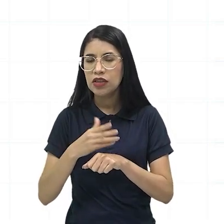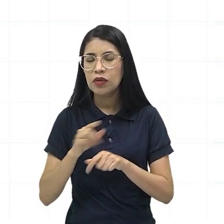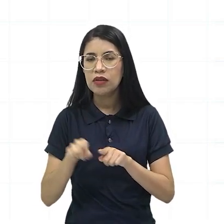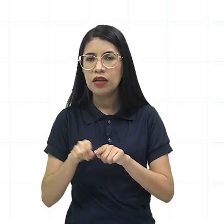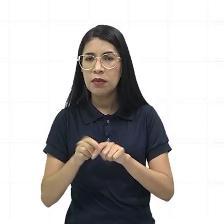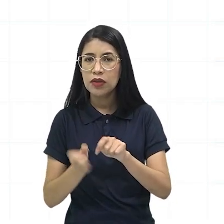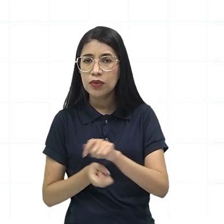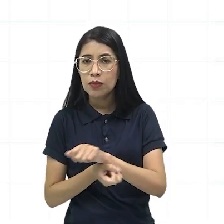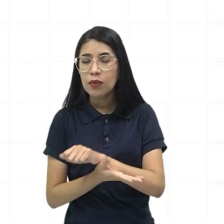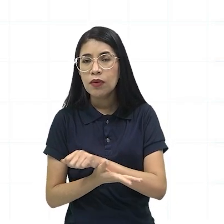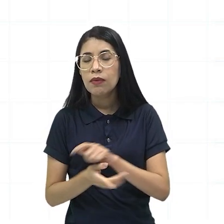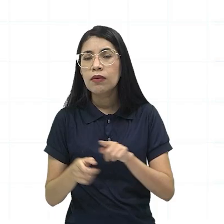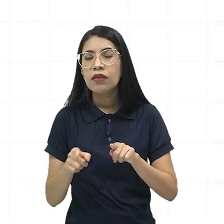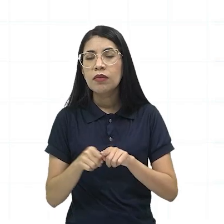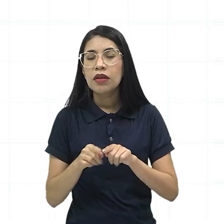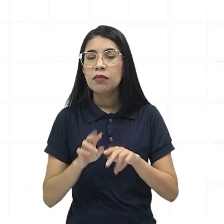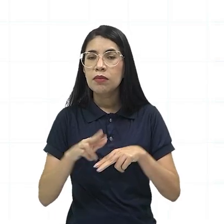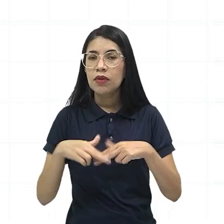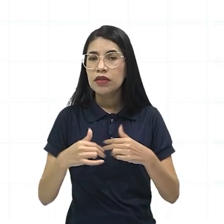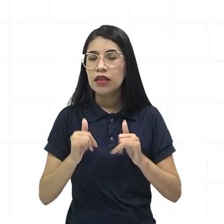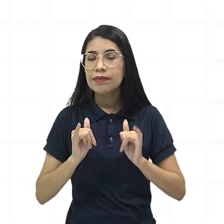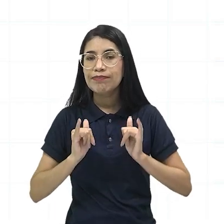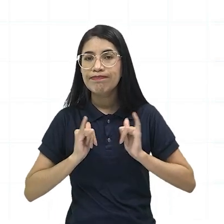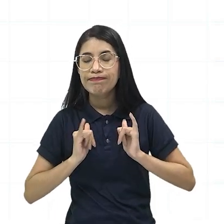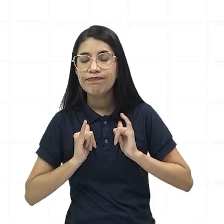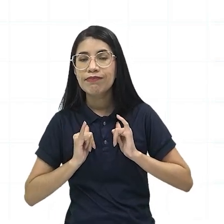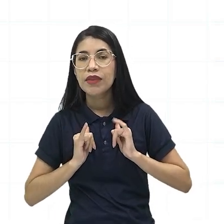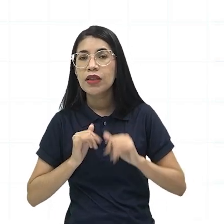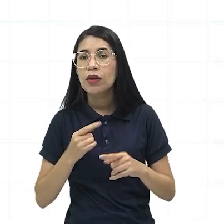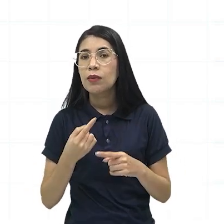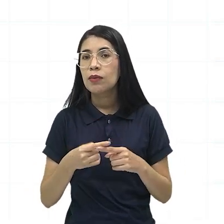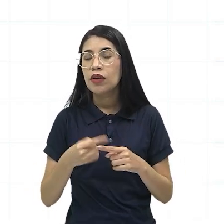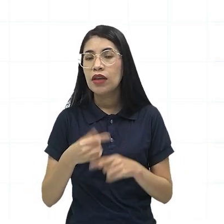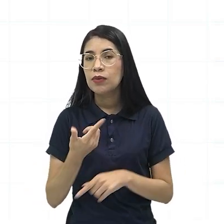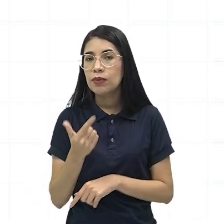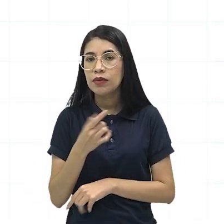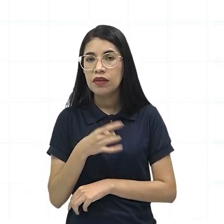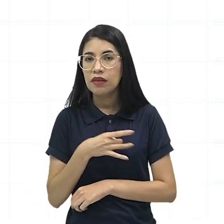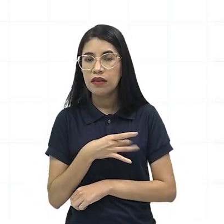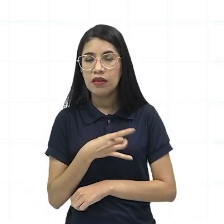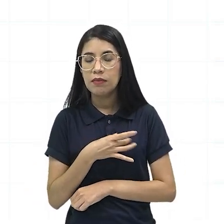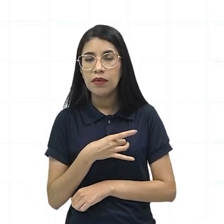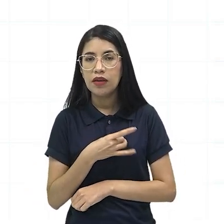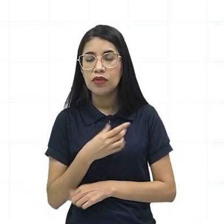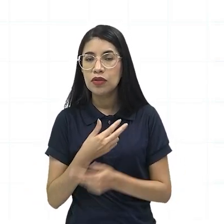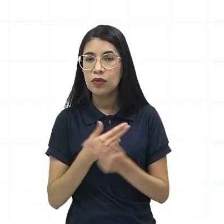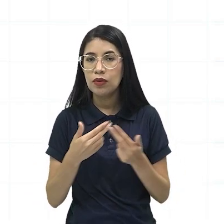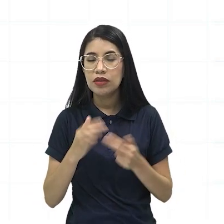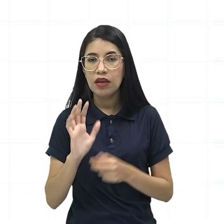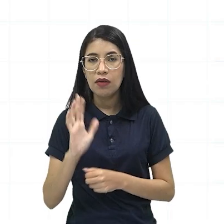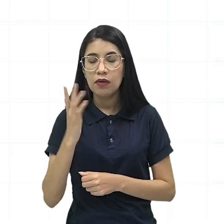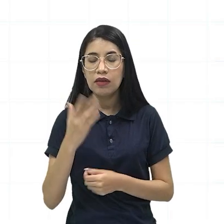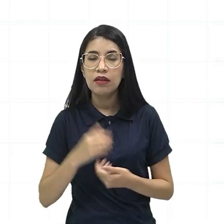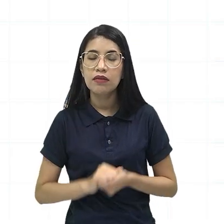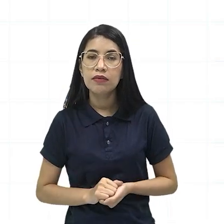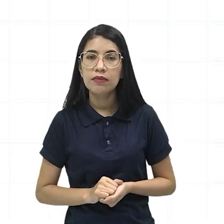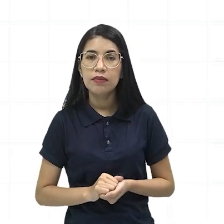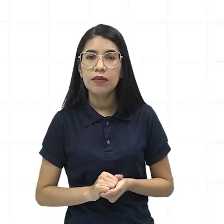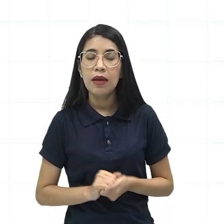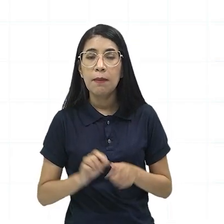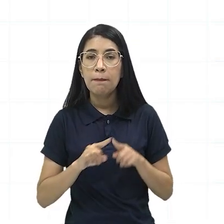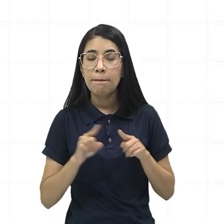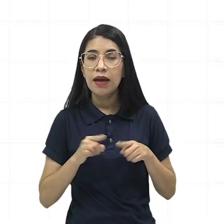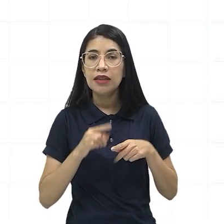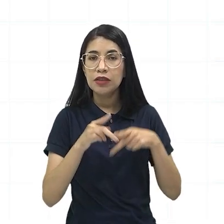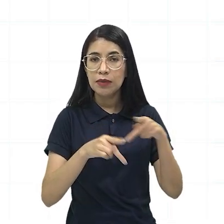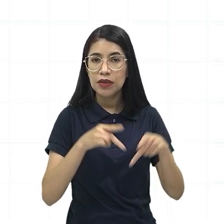por isso eles são acomodados. Por quê? Porque eles não têm o medo. Eles não têm esse sentimento de urgência que os chilenos